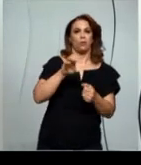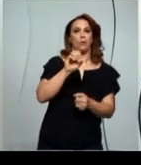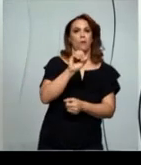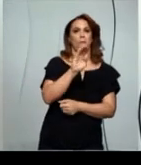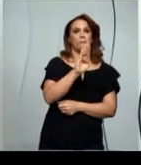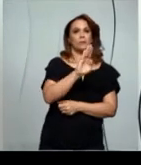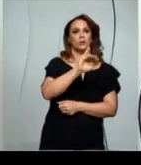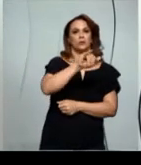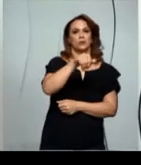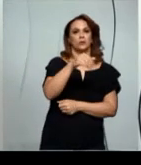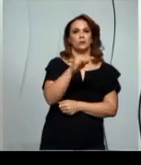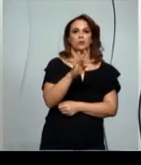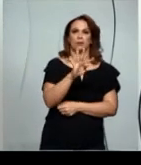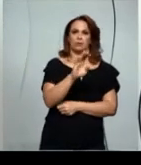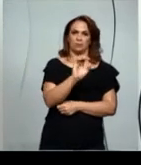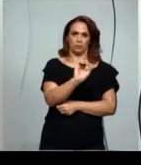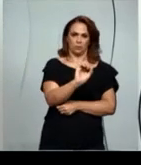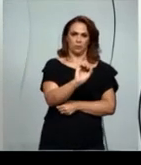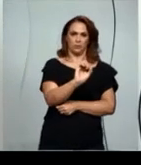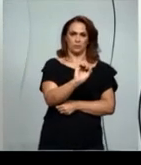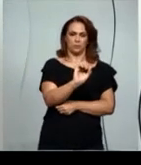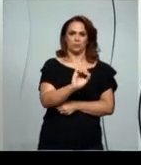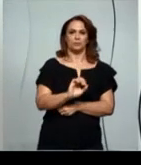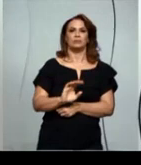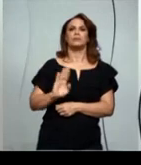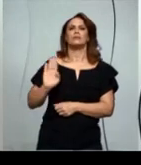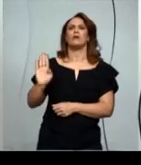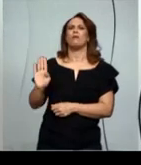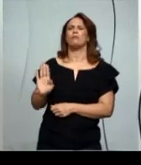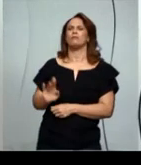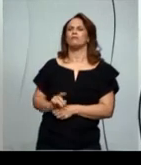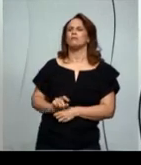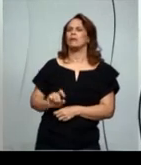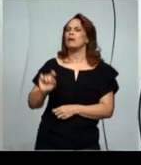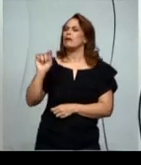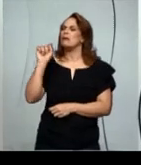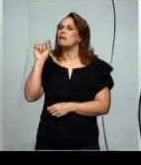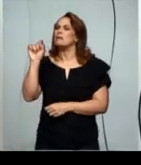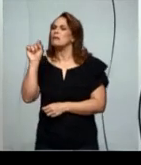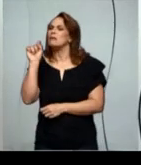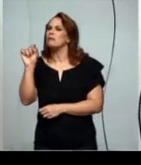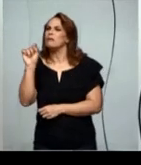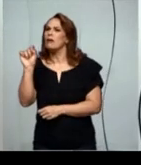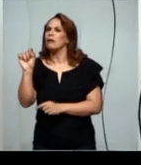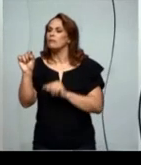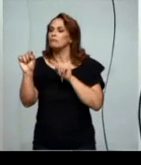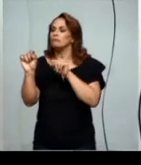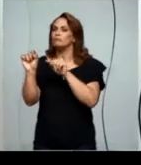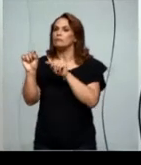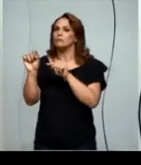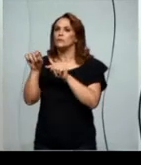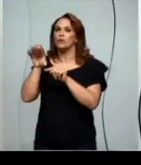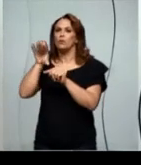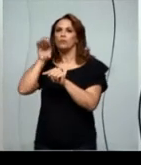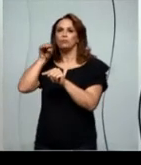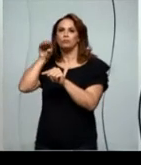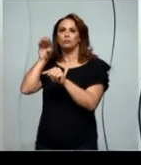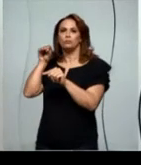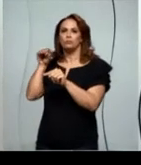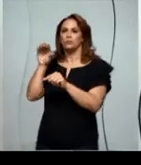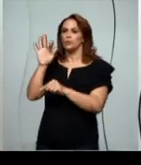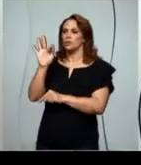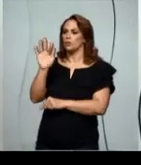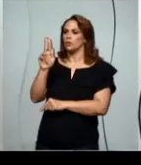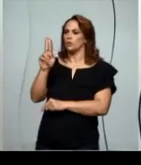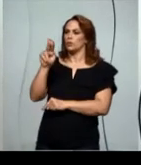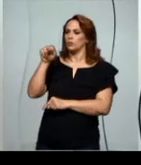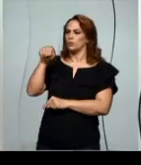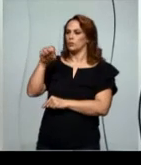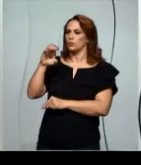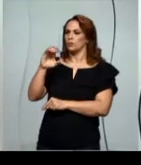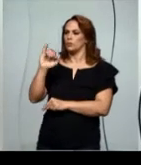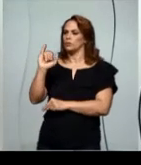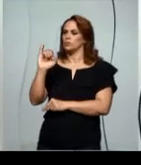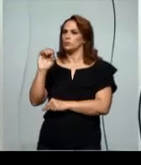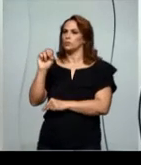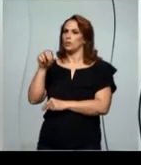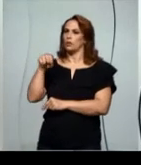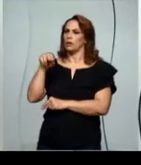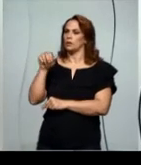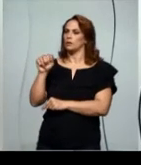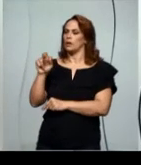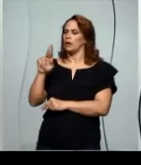são os funcionários, que são esses employees. Então, eu vou colocar aqui que